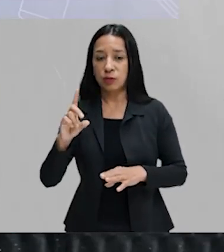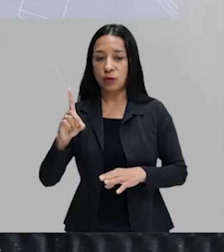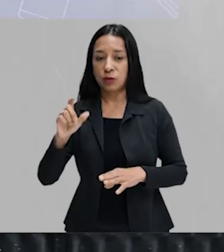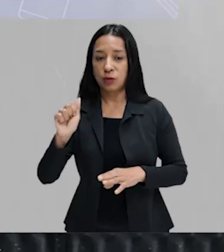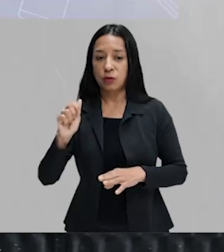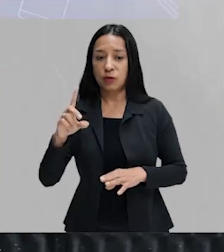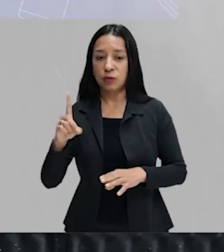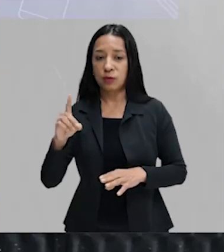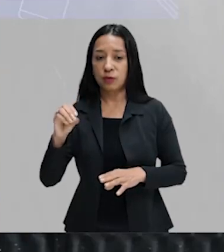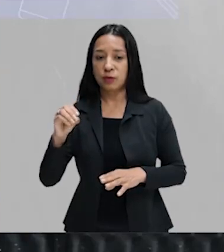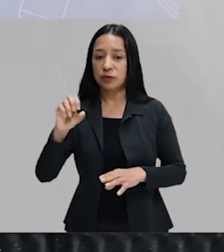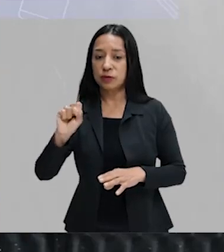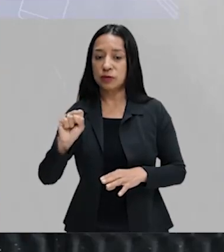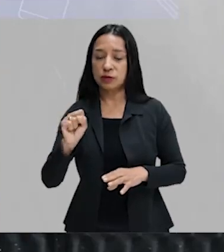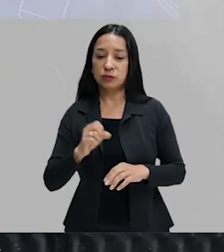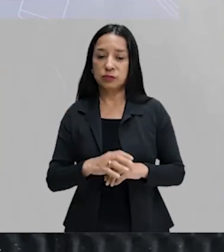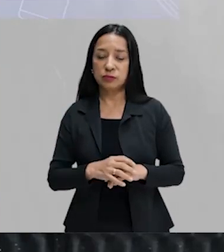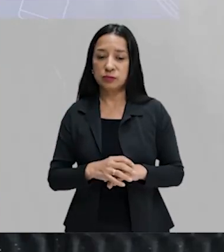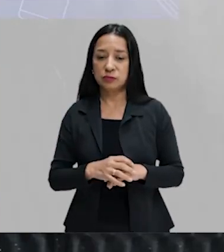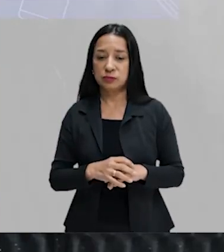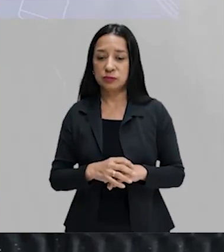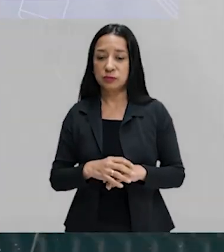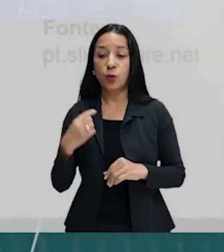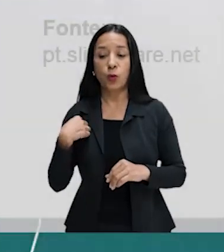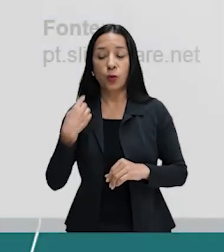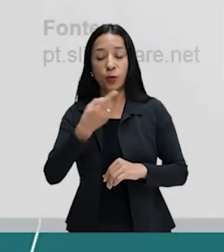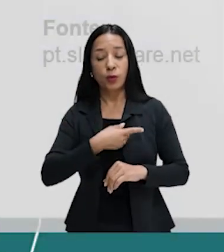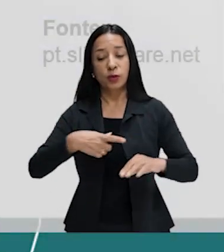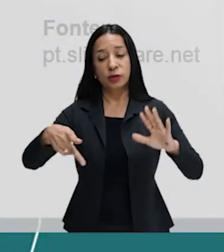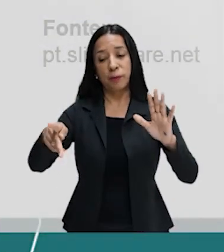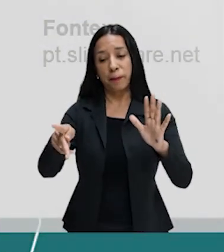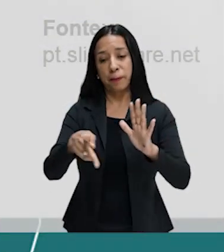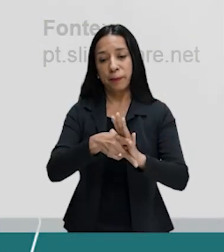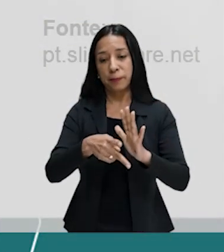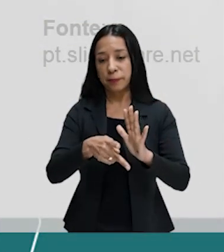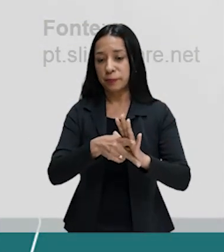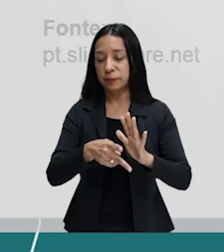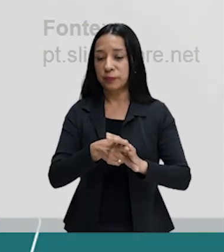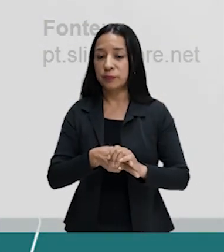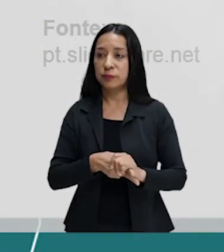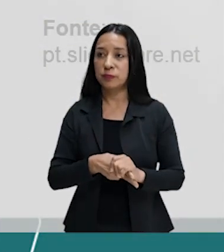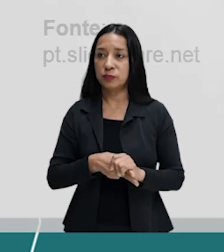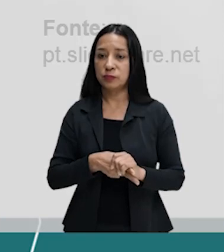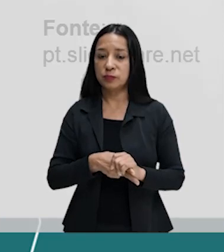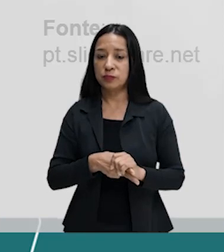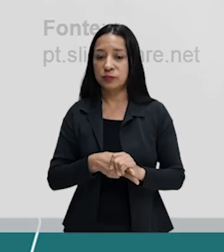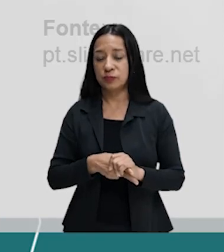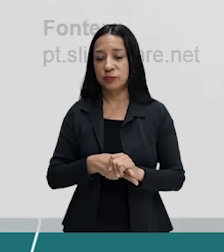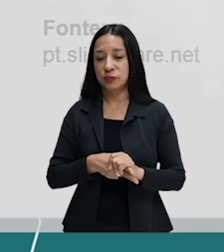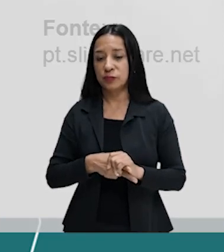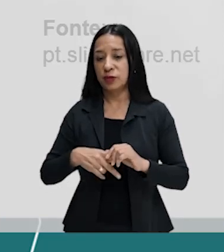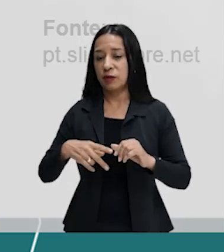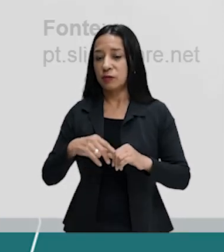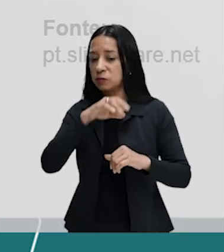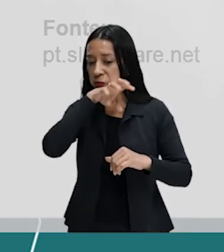estar trabalhando é o filo a qual nós pertencemos, o filo dos cordados, onde nós vamos encontrar os répteis, os mamíferos,